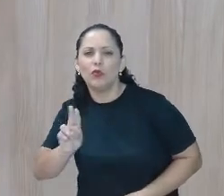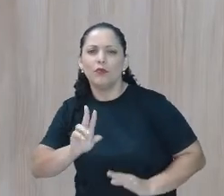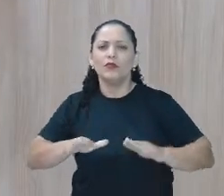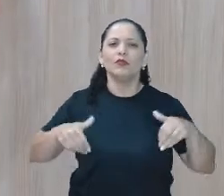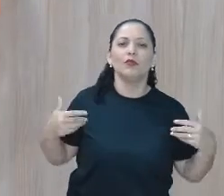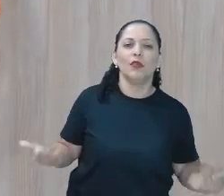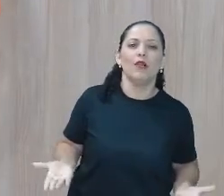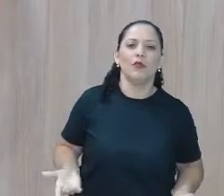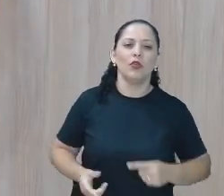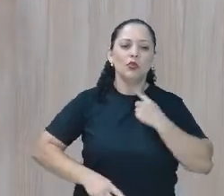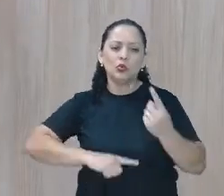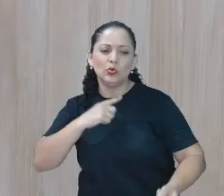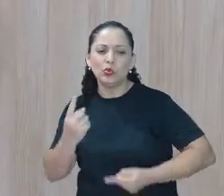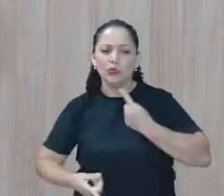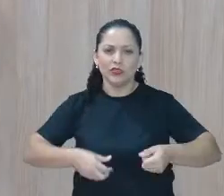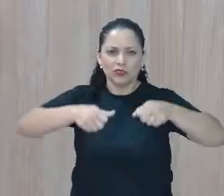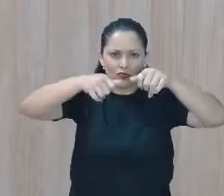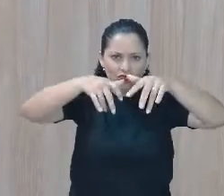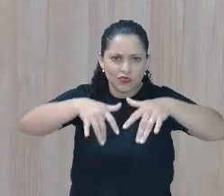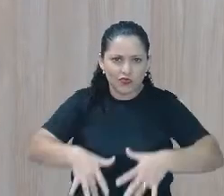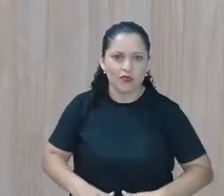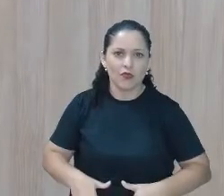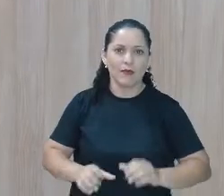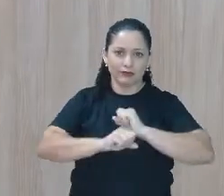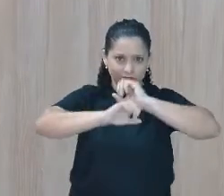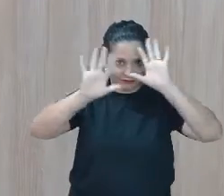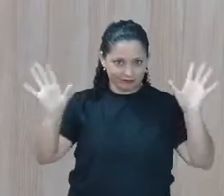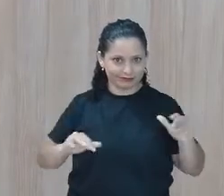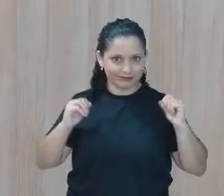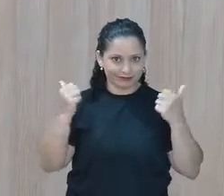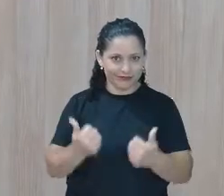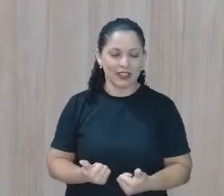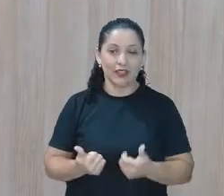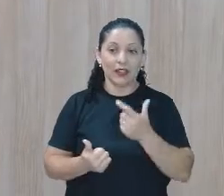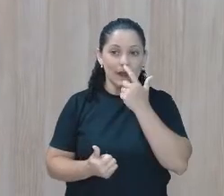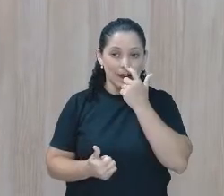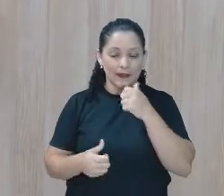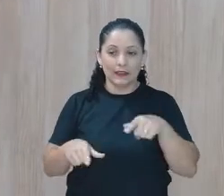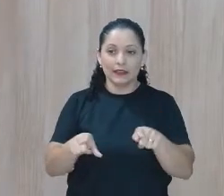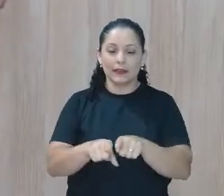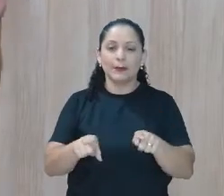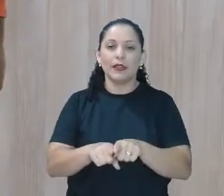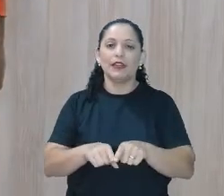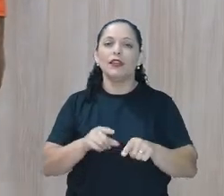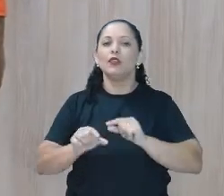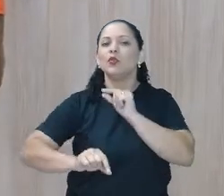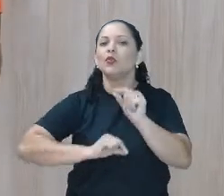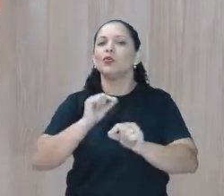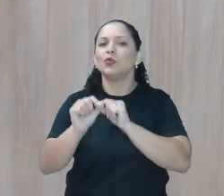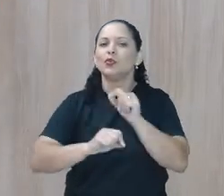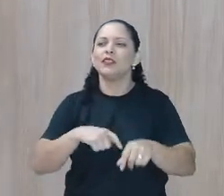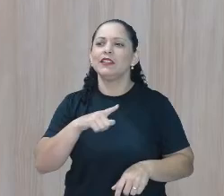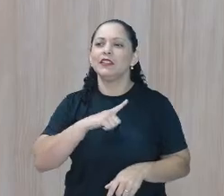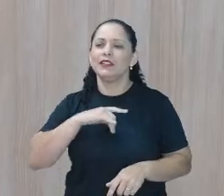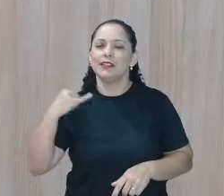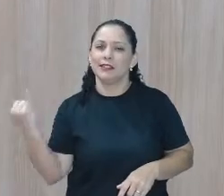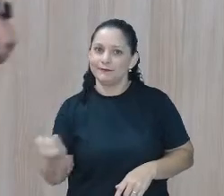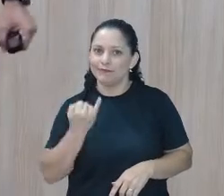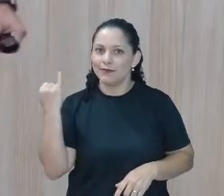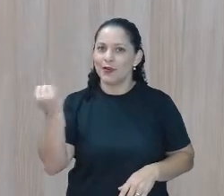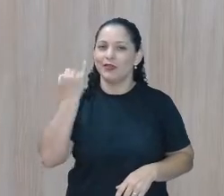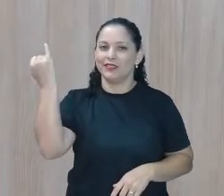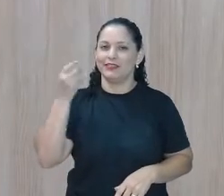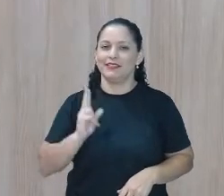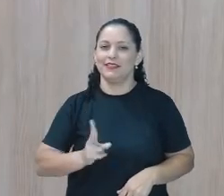dúvidas que a gente fica muito feliz com cada comentário que a gente vê aqui, tá bom? Outro canal bastante importante, que toda a minha